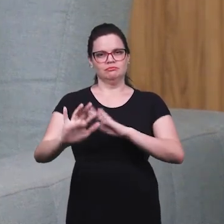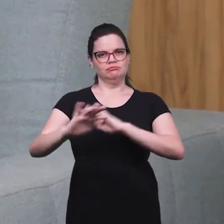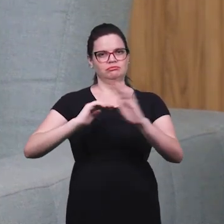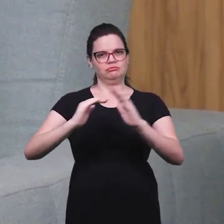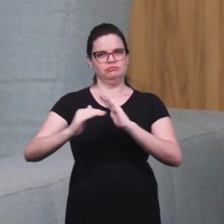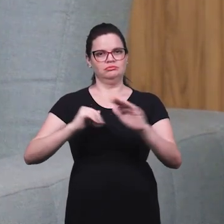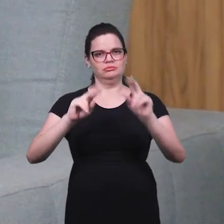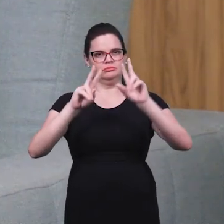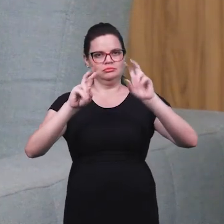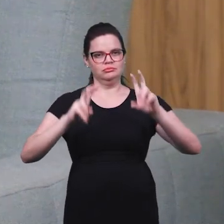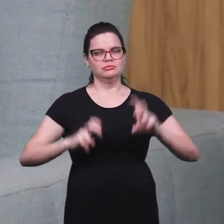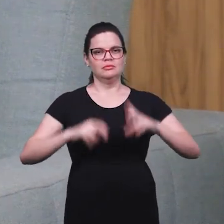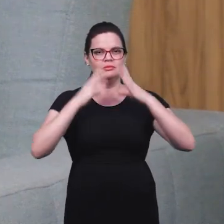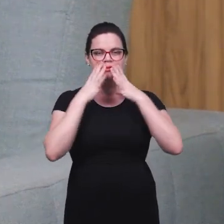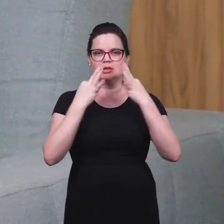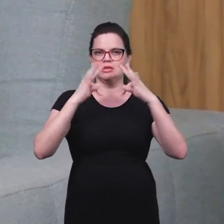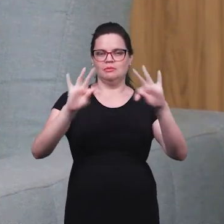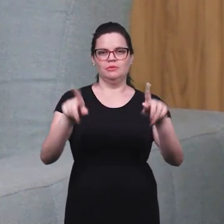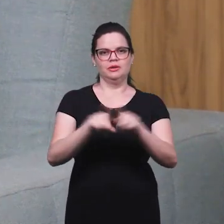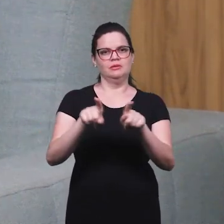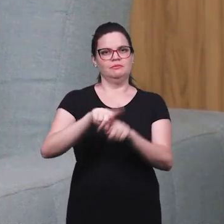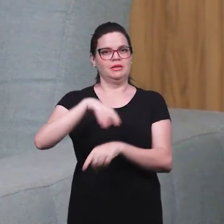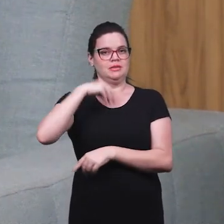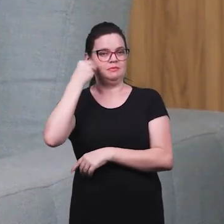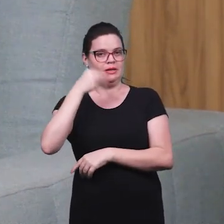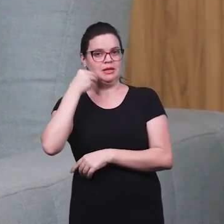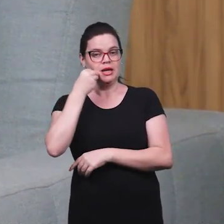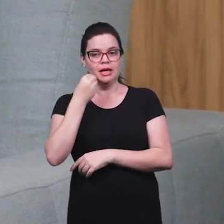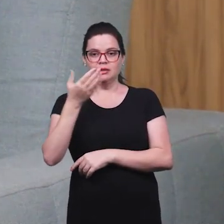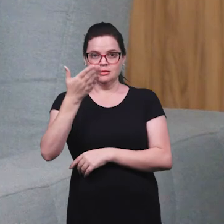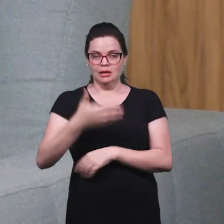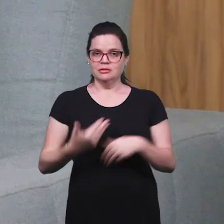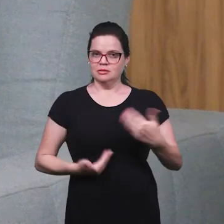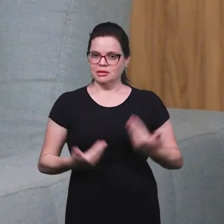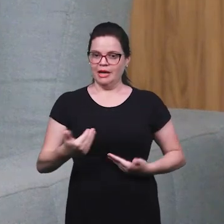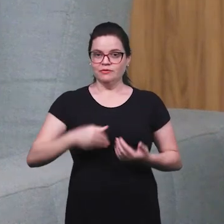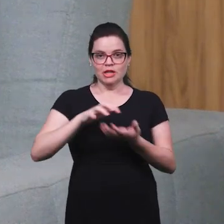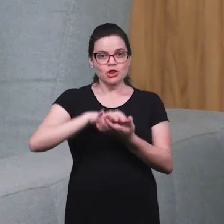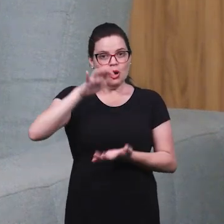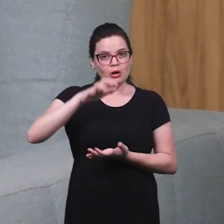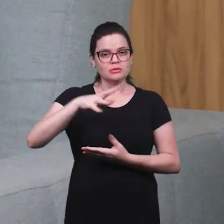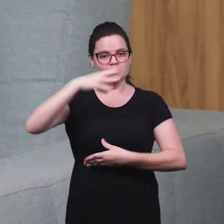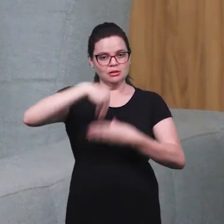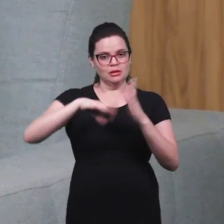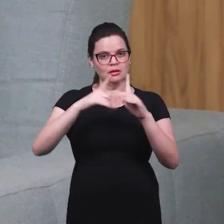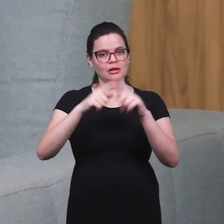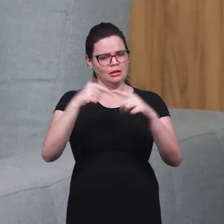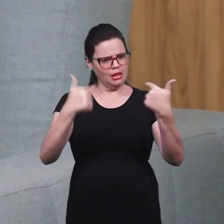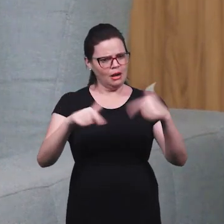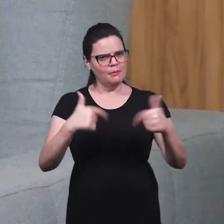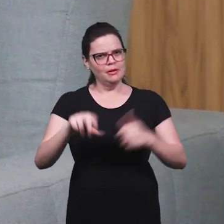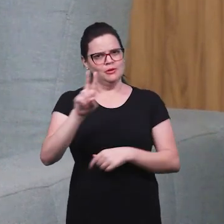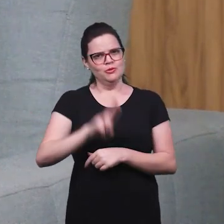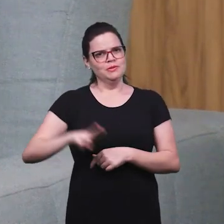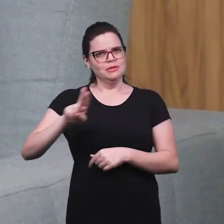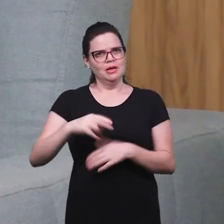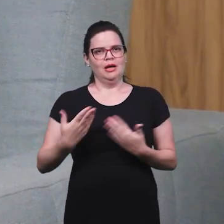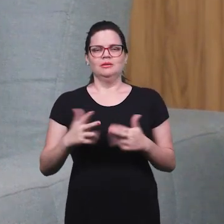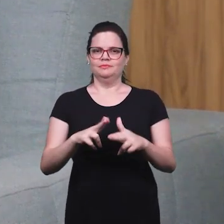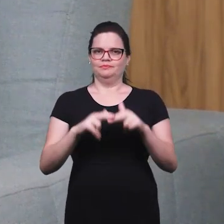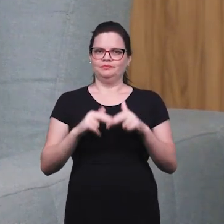nos enviaram aqui, testemunhos, experiências, irmãos idosos que são usados na obra. Por isso o nosso